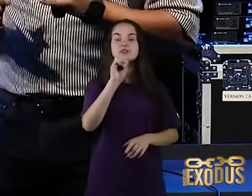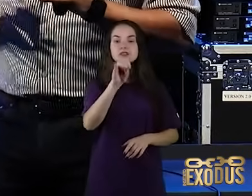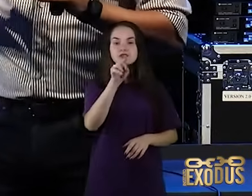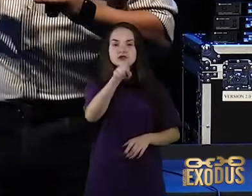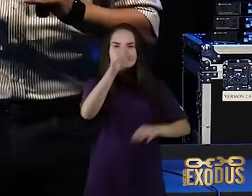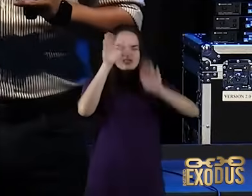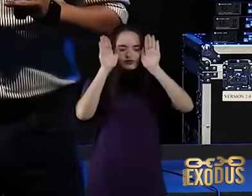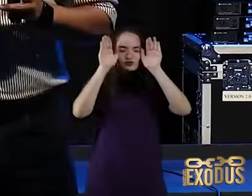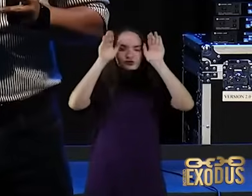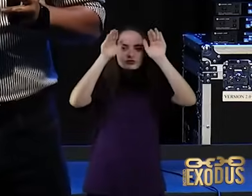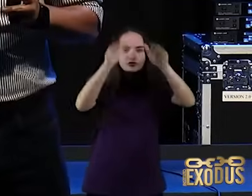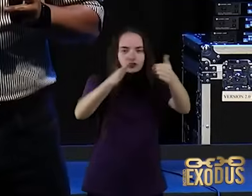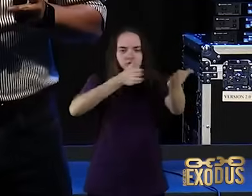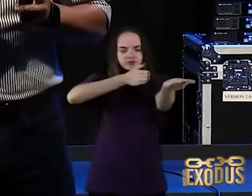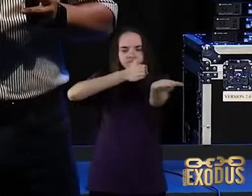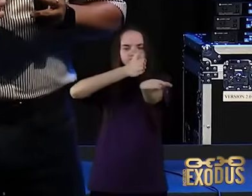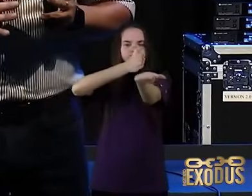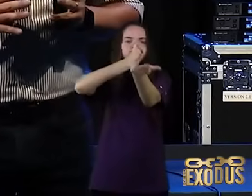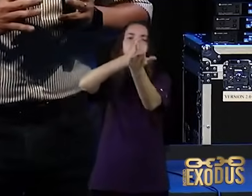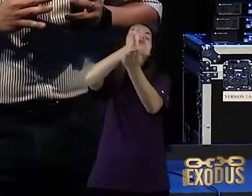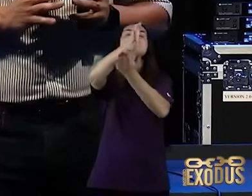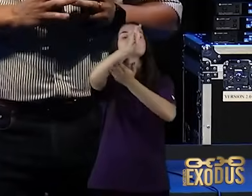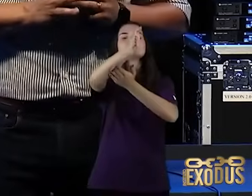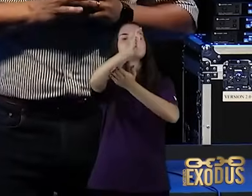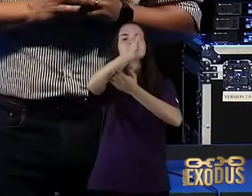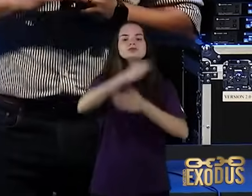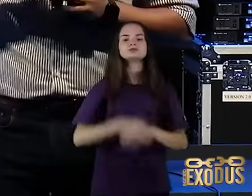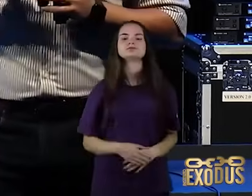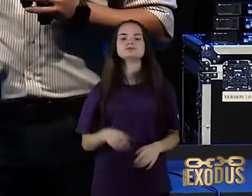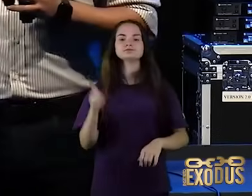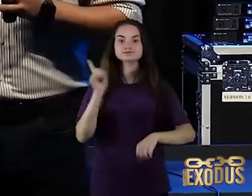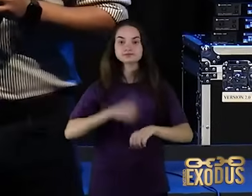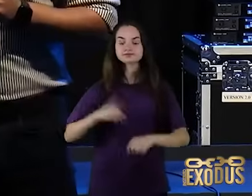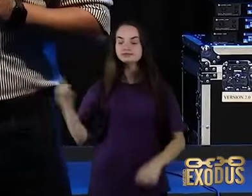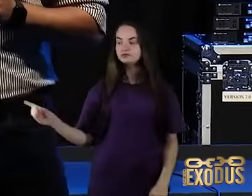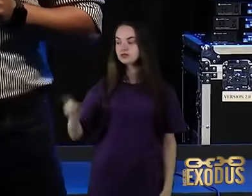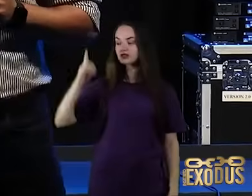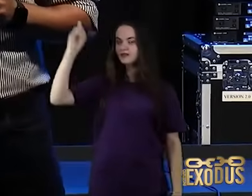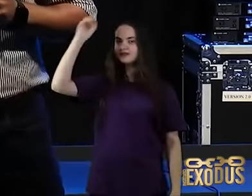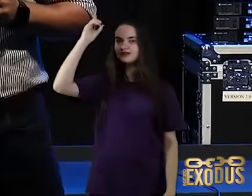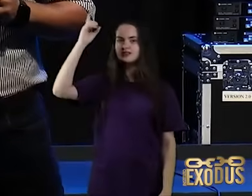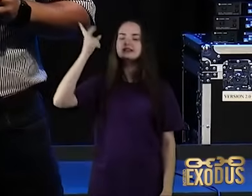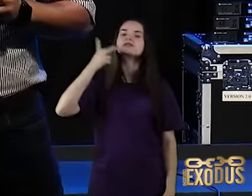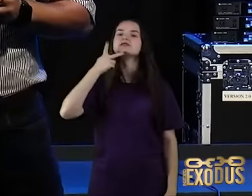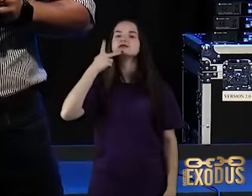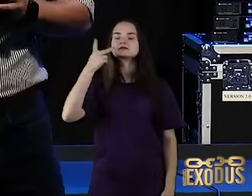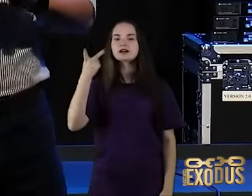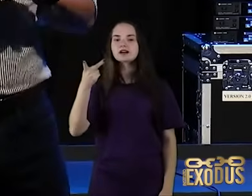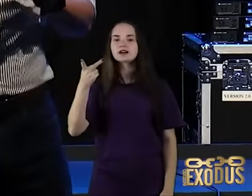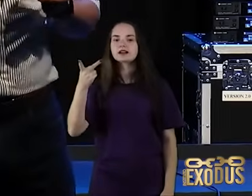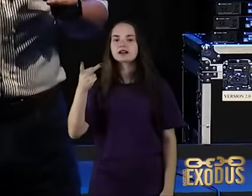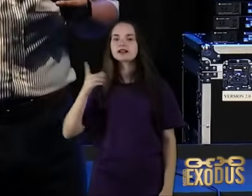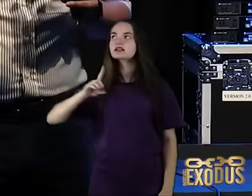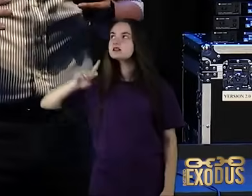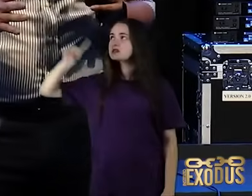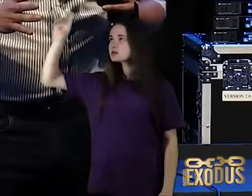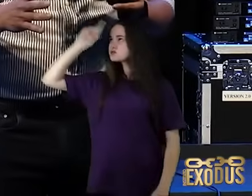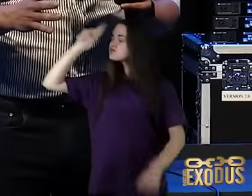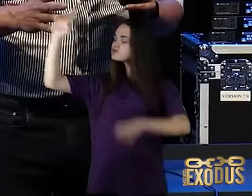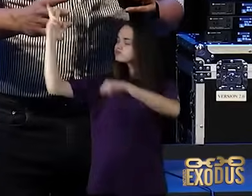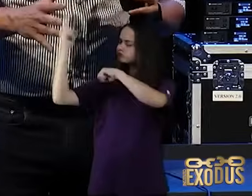na onde você está indo quando Davi fala a tua vá e o teu cajado me